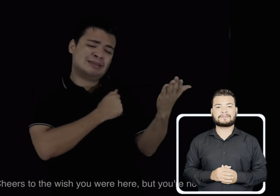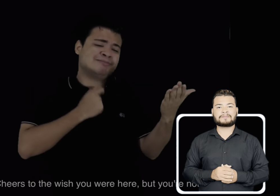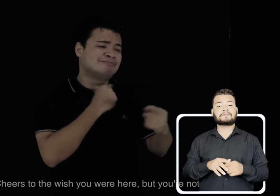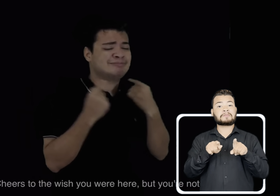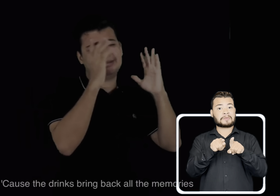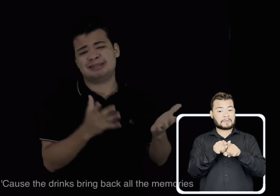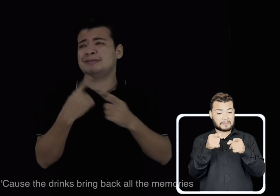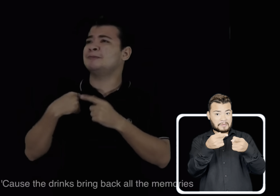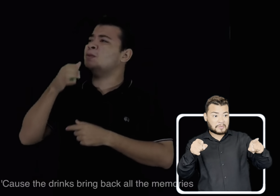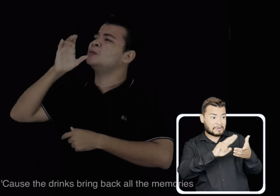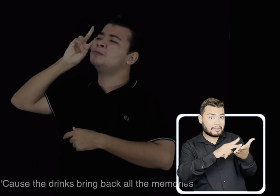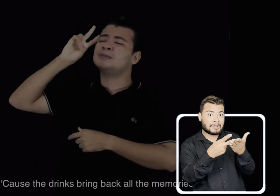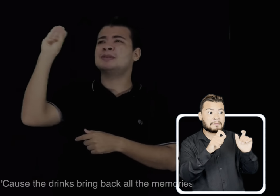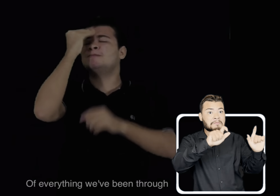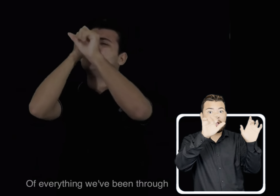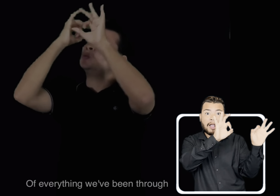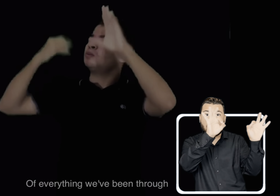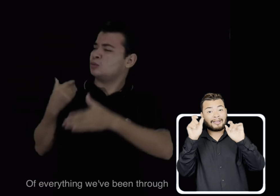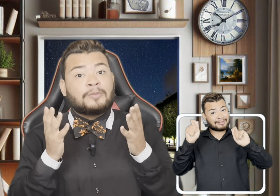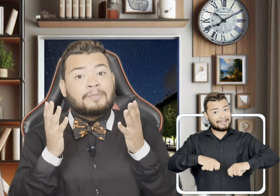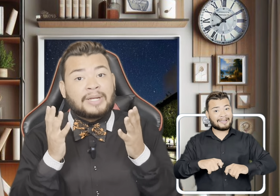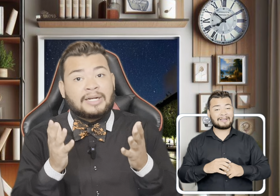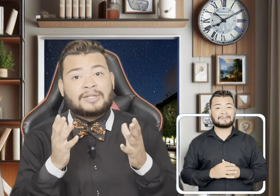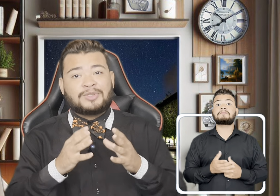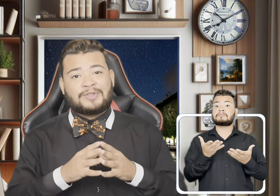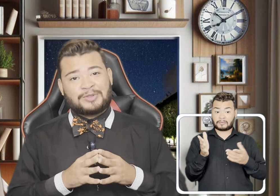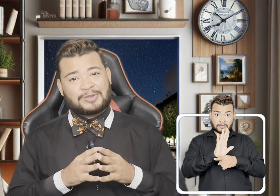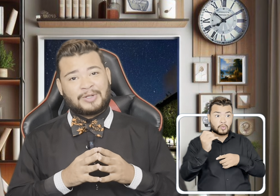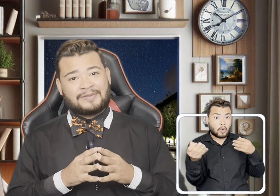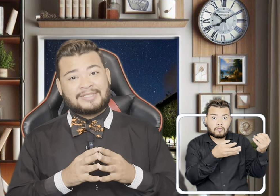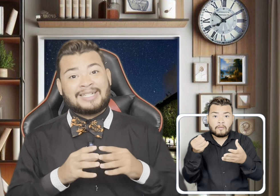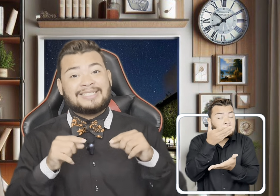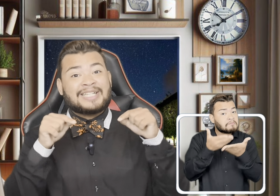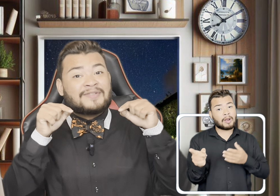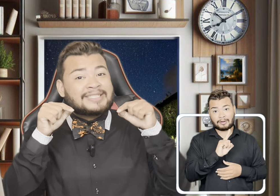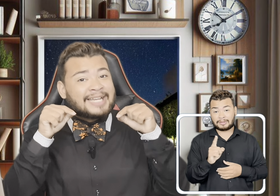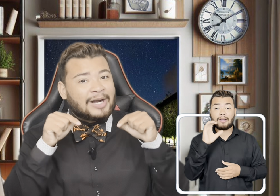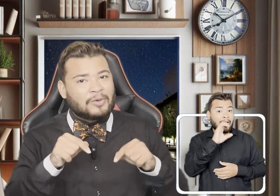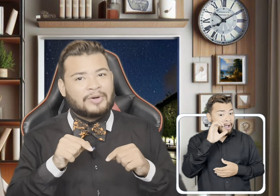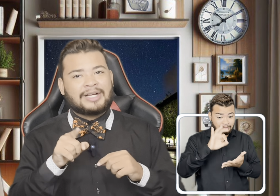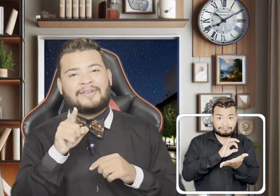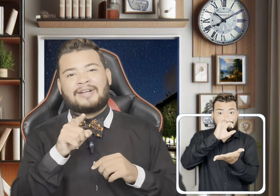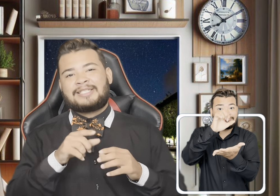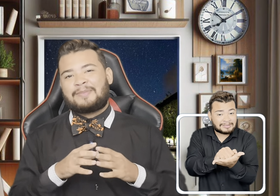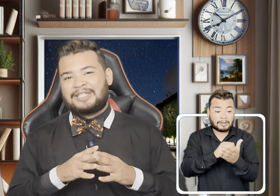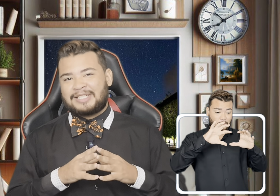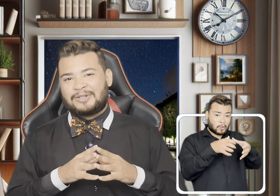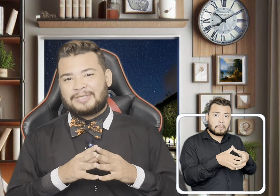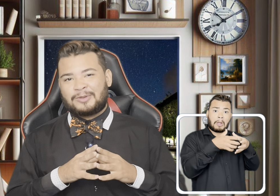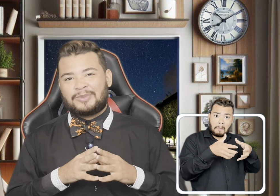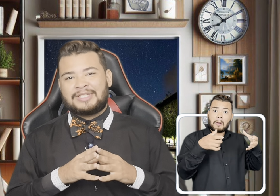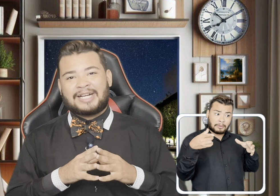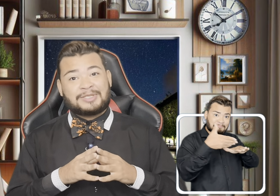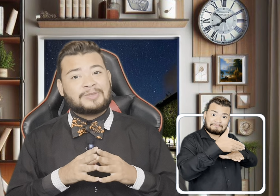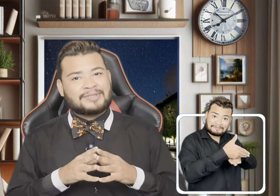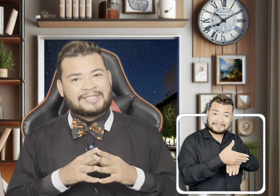de poder apreciar traduções musicais. Não perca os vídeos novos, inscreva-se agora e faça parte da